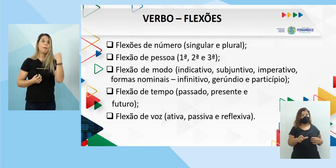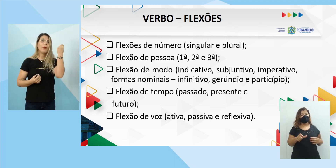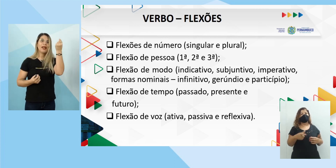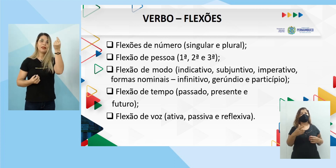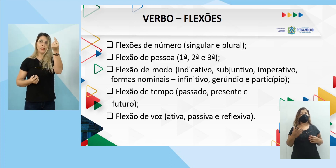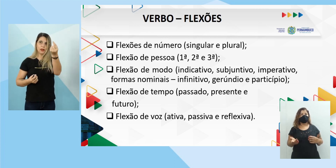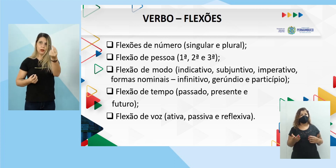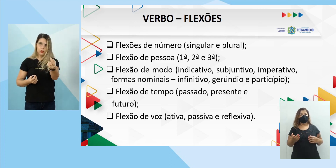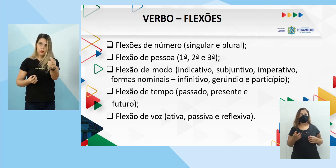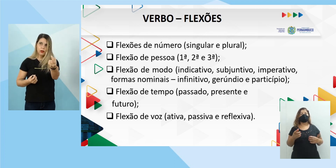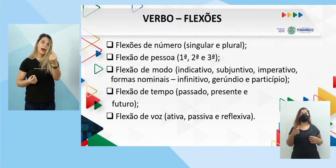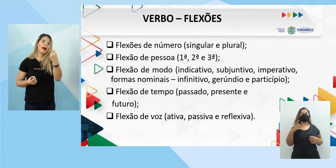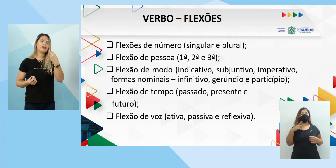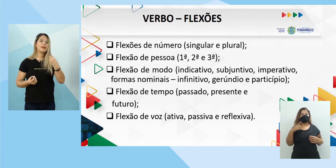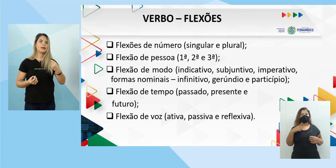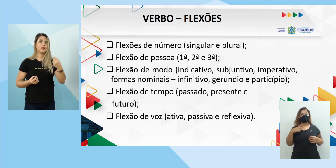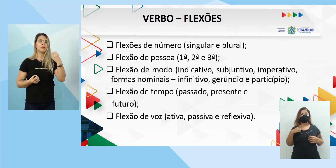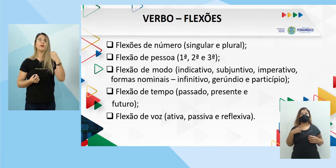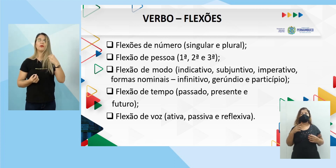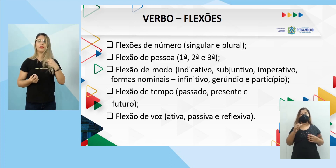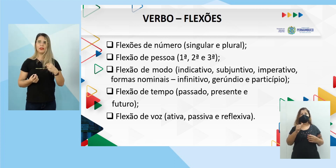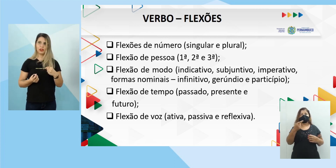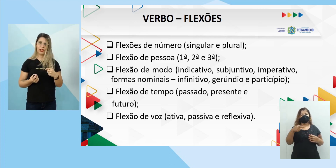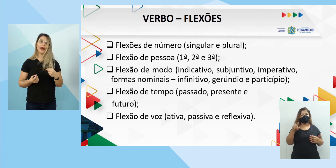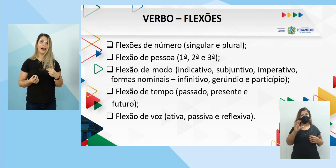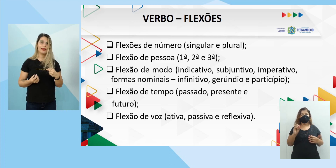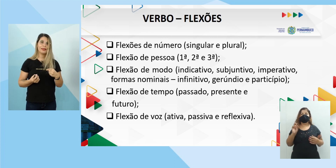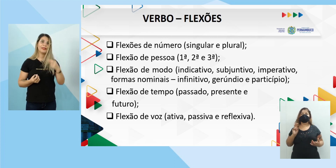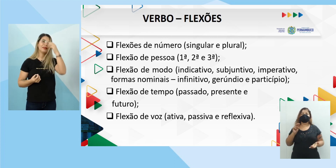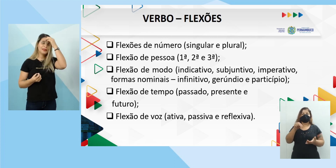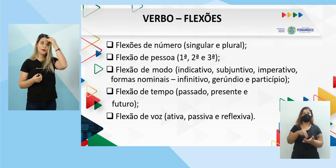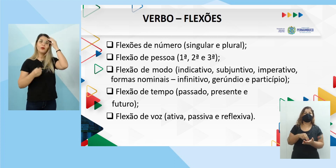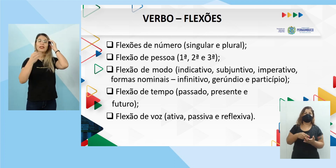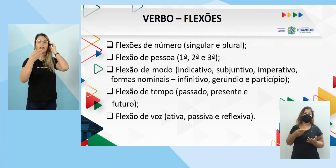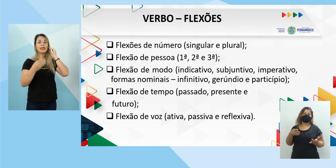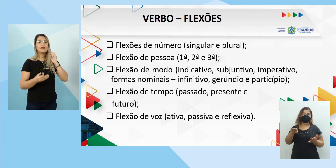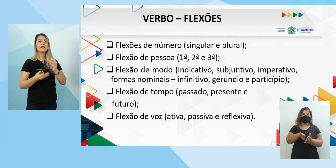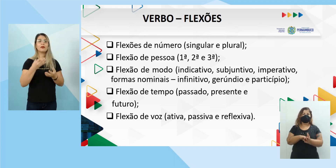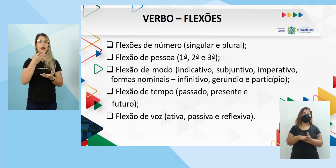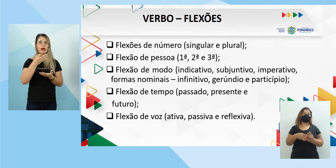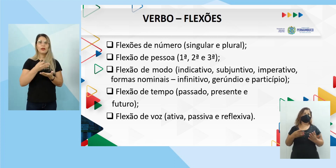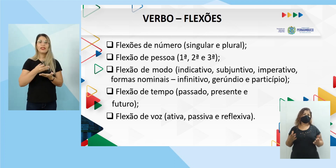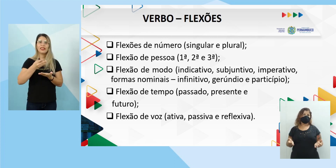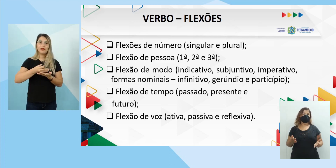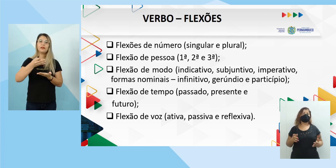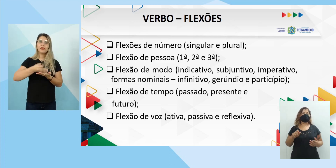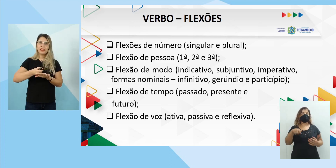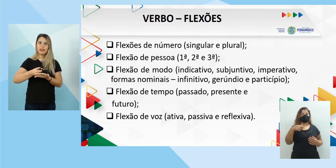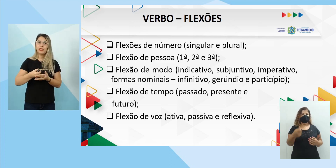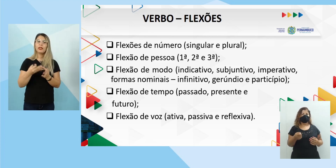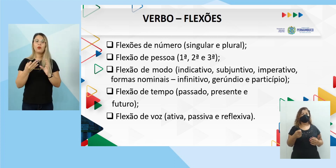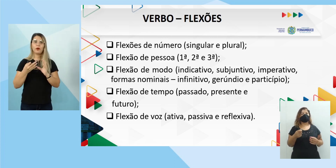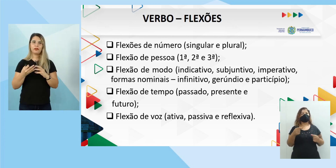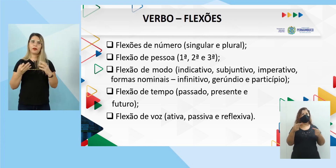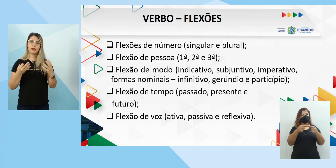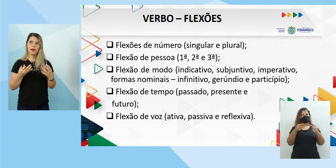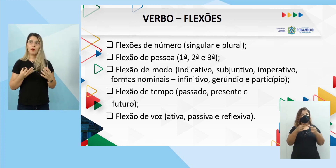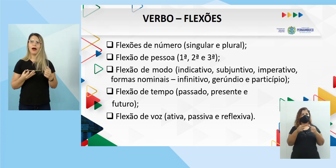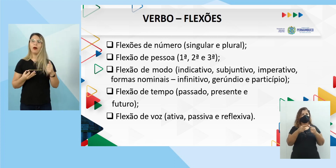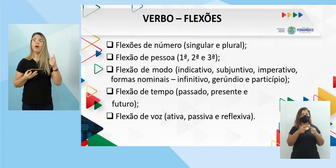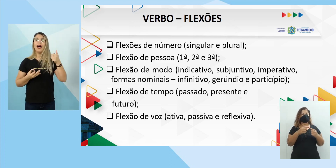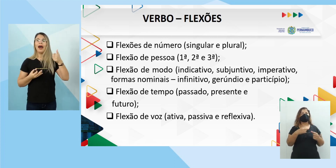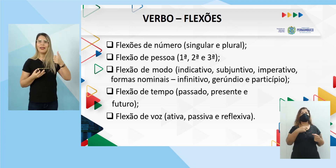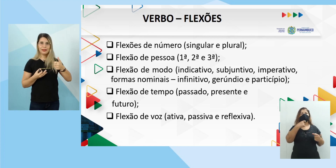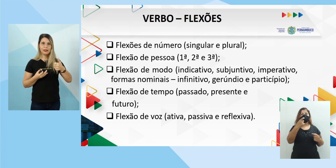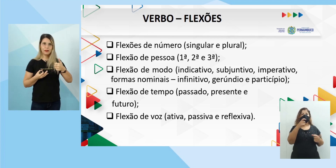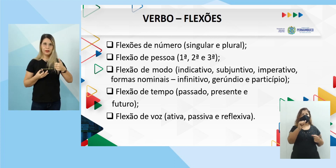que praticou a ação de chegar. Então, isso é o que define uma voz